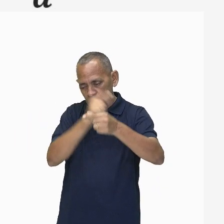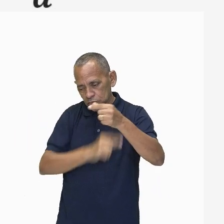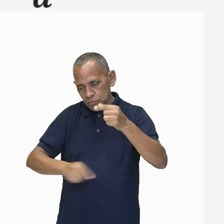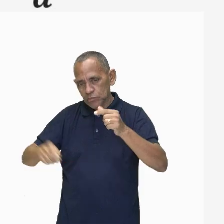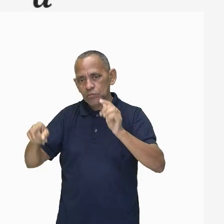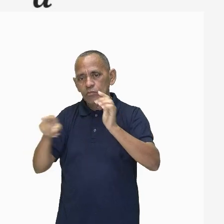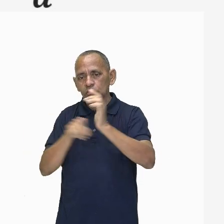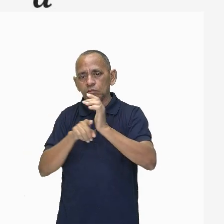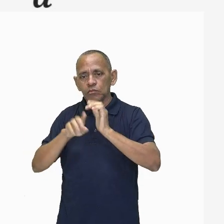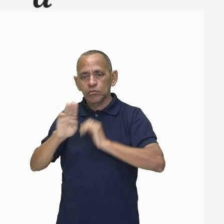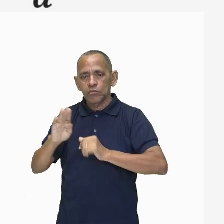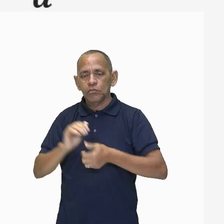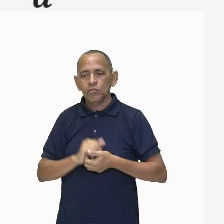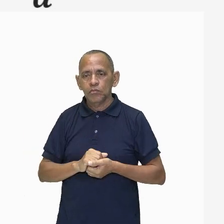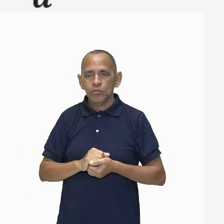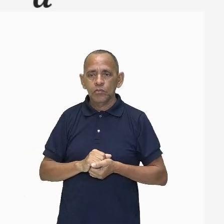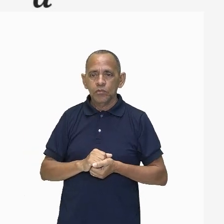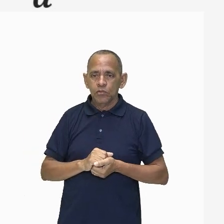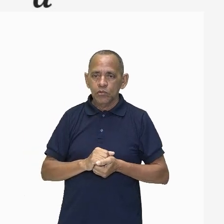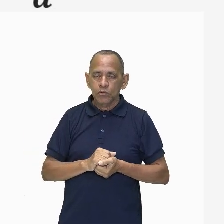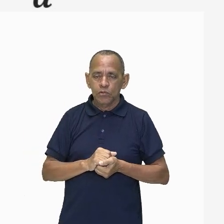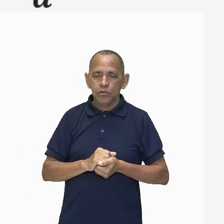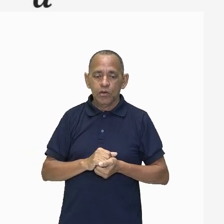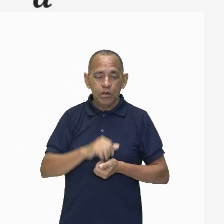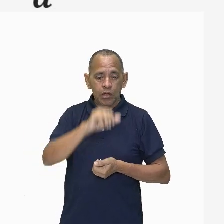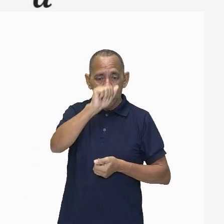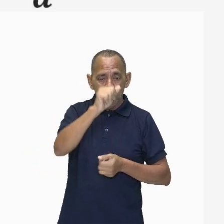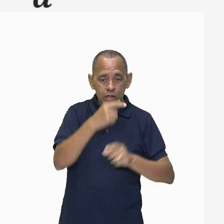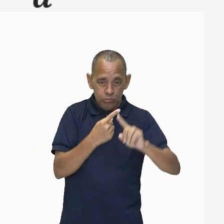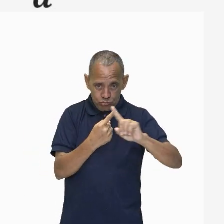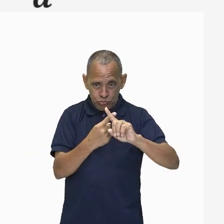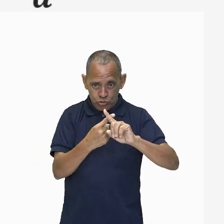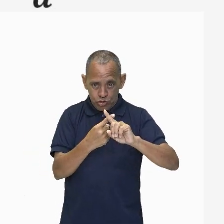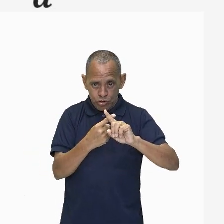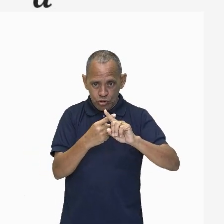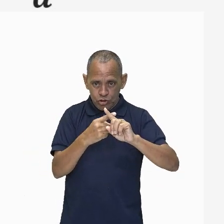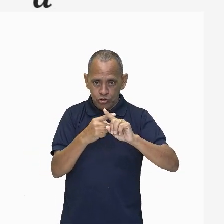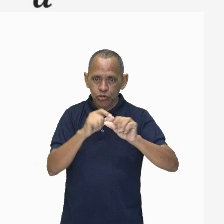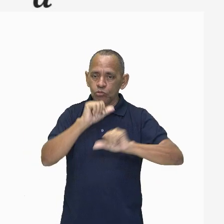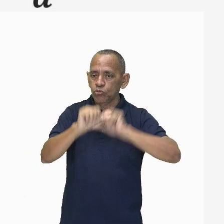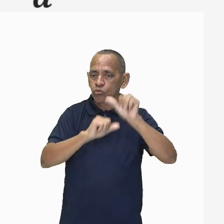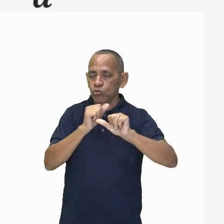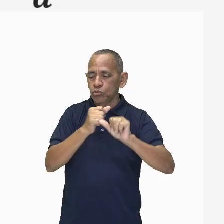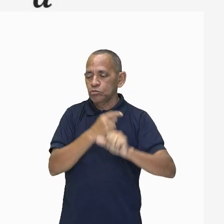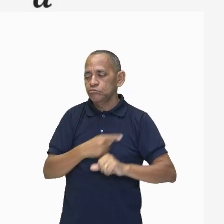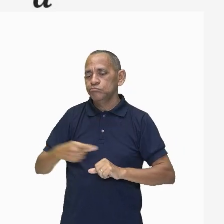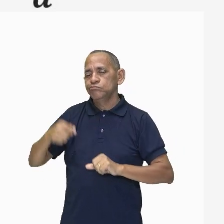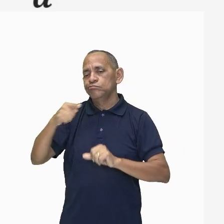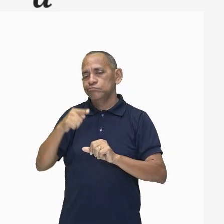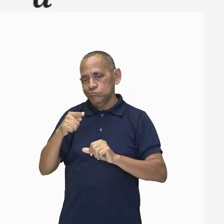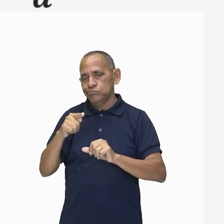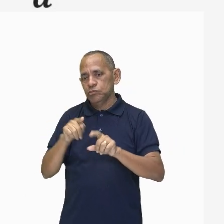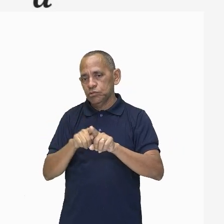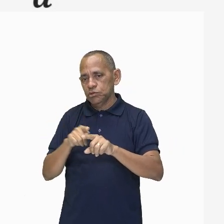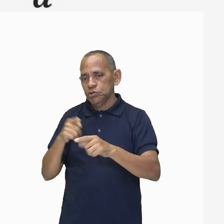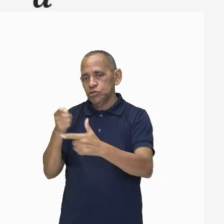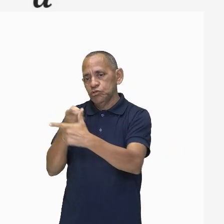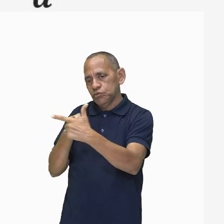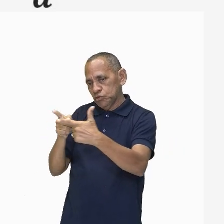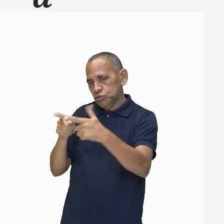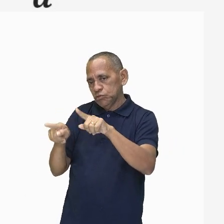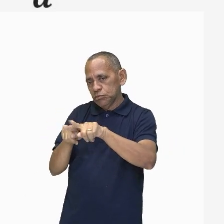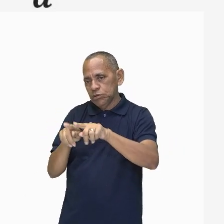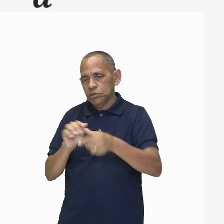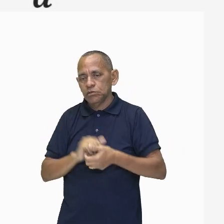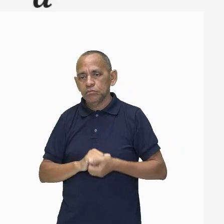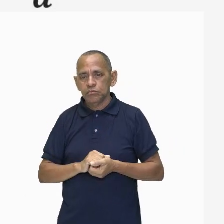está dividindo, está multiplicando, desculpa, ele passa para cá dividindo. Então, o x vai ser menos b sobre a.